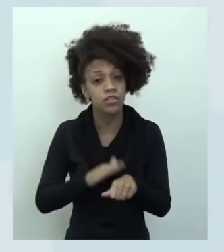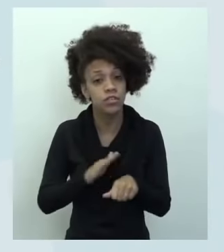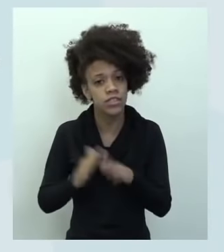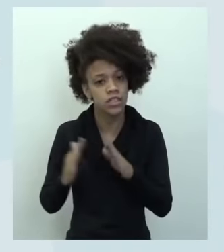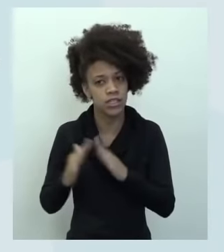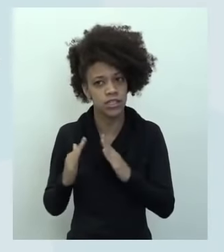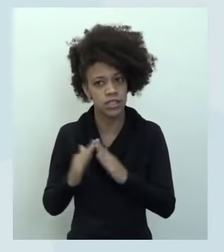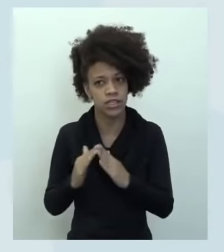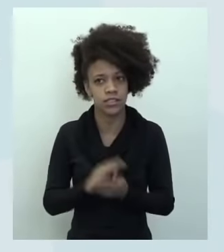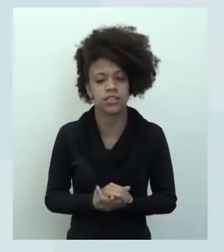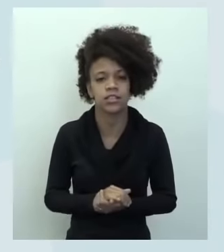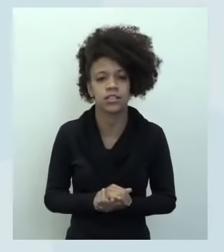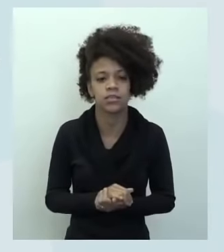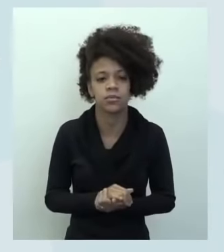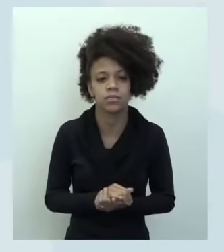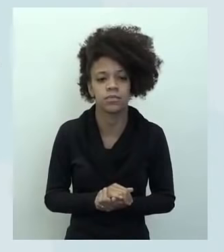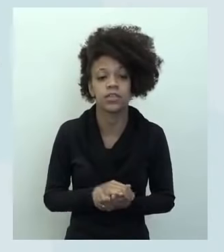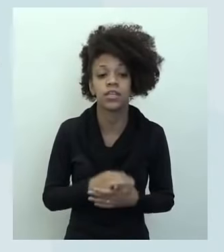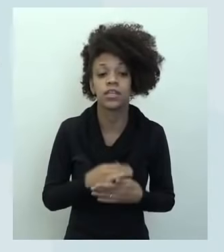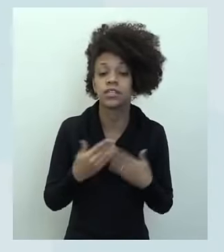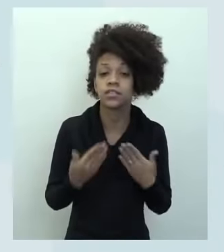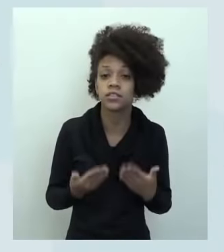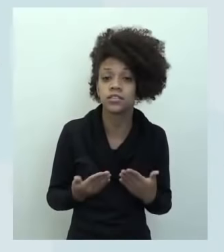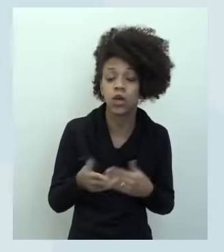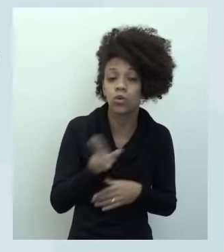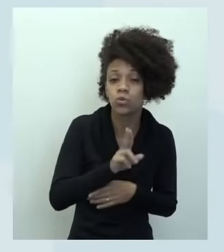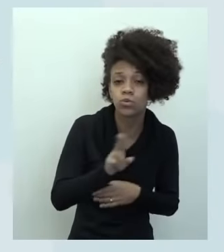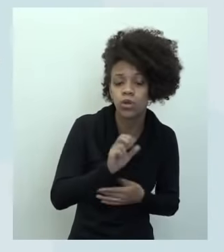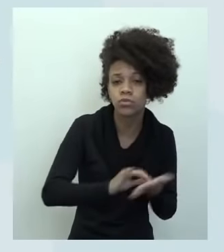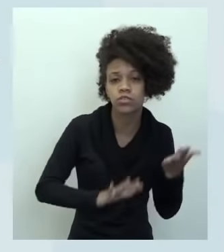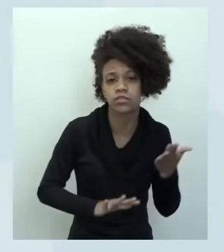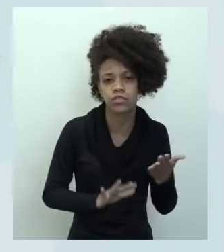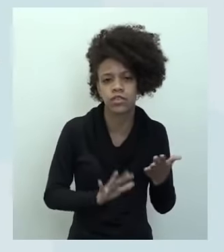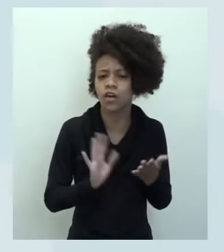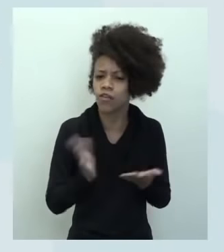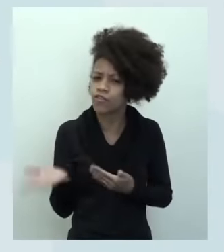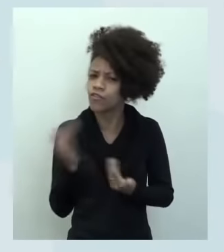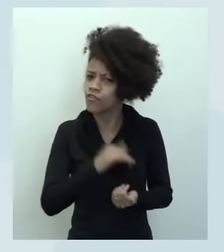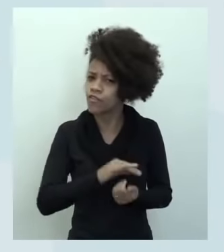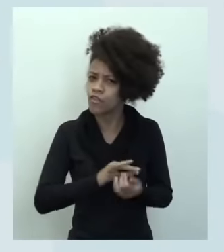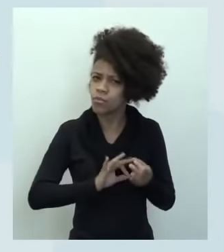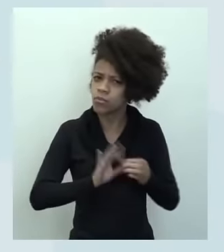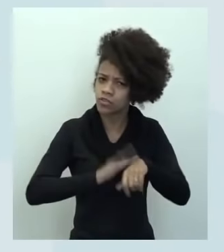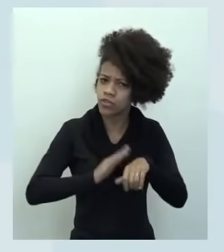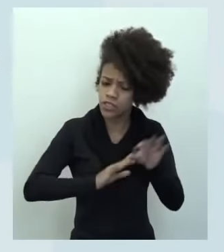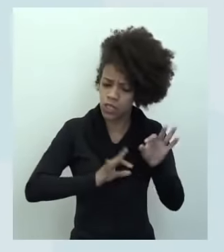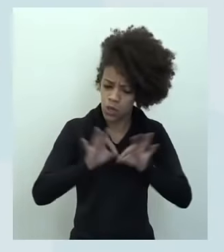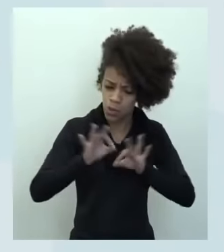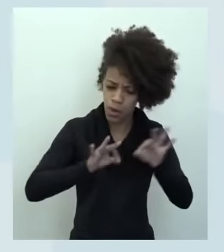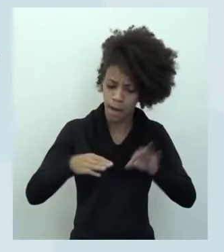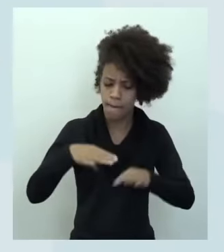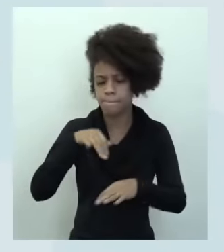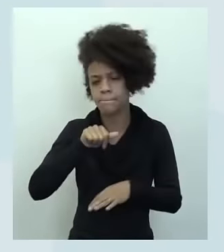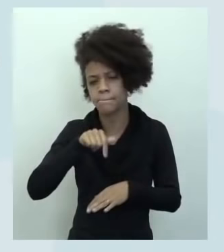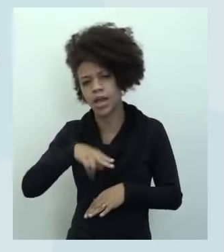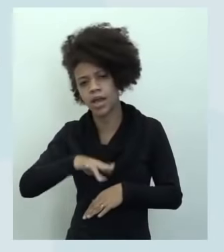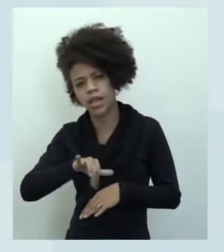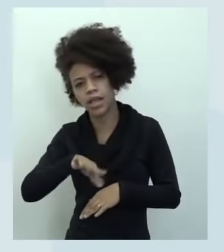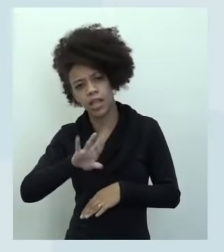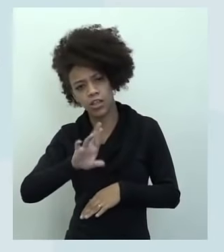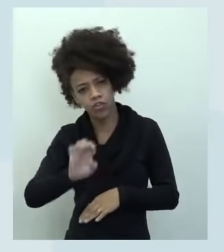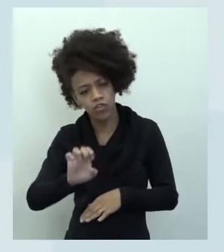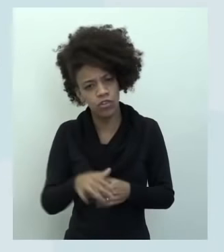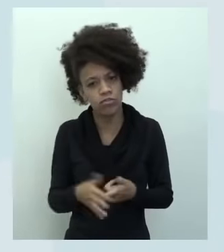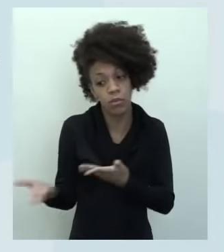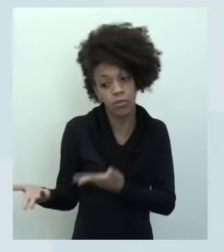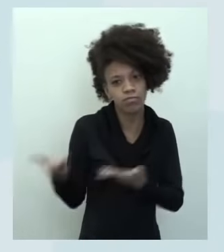casa. Então vamos lá. O nome da nossa atividade é Vamos elaborar uma maquete? Então é um convite, né, para vocês, é uma pergunta